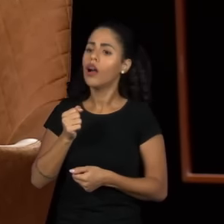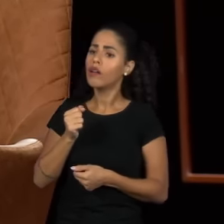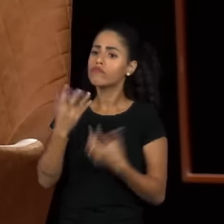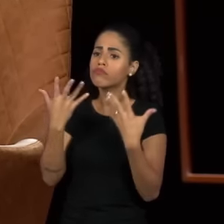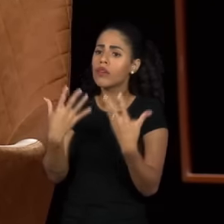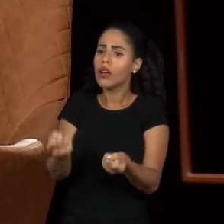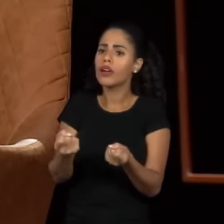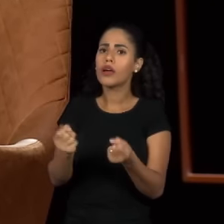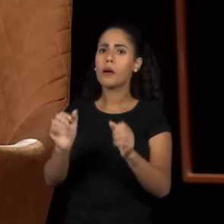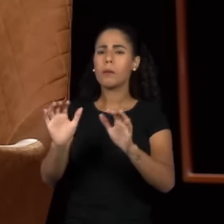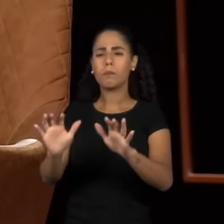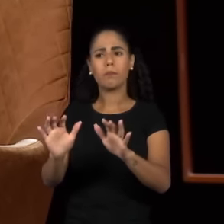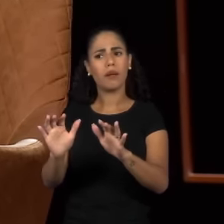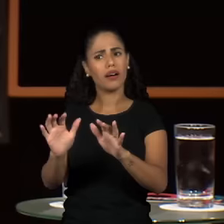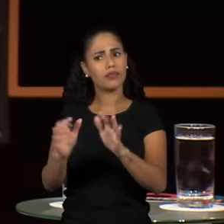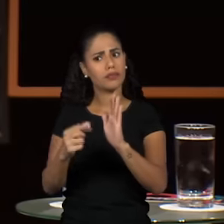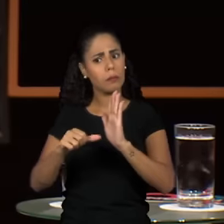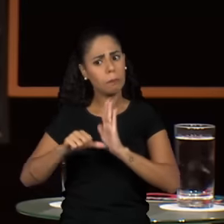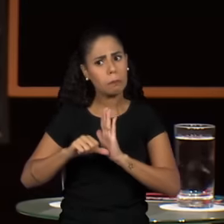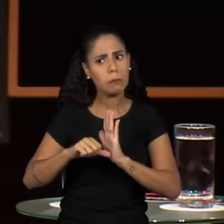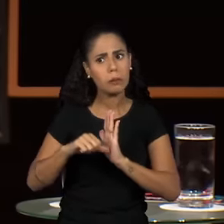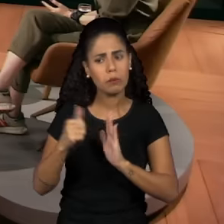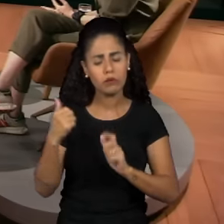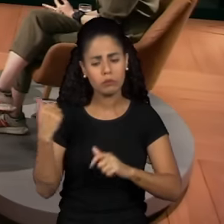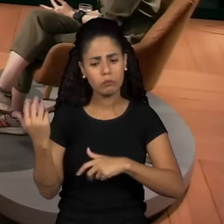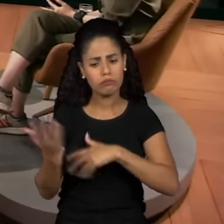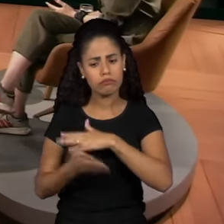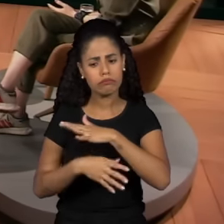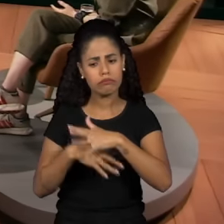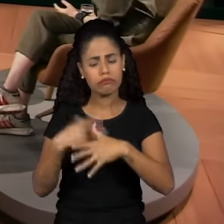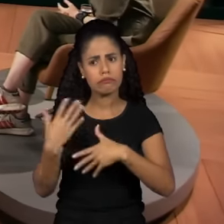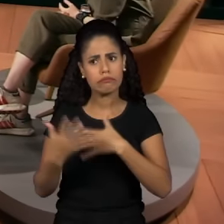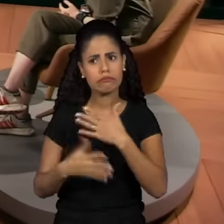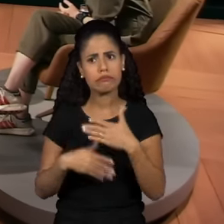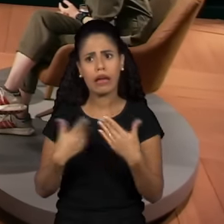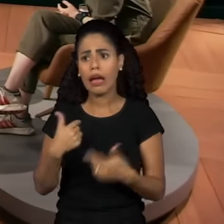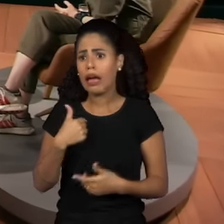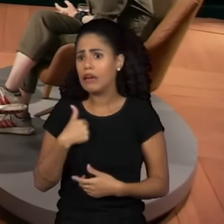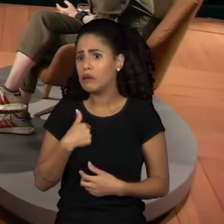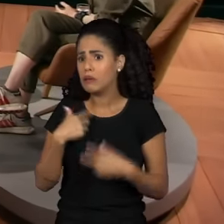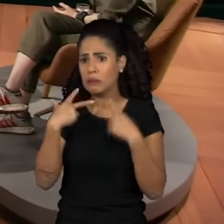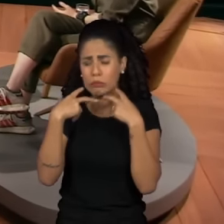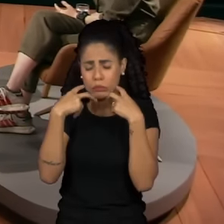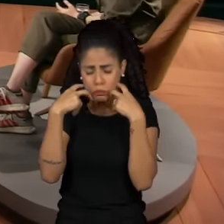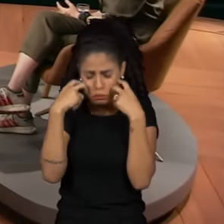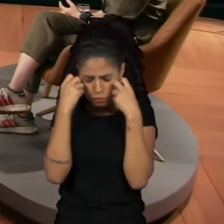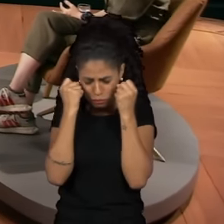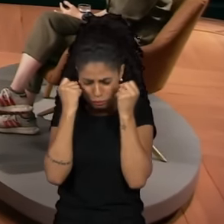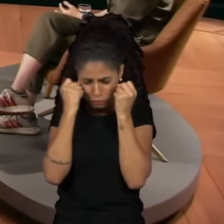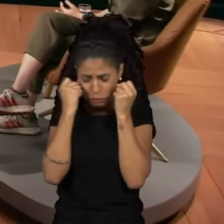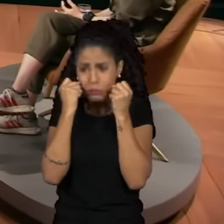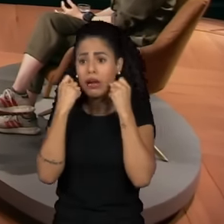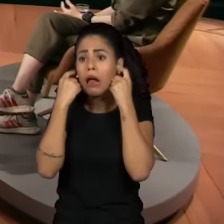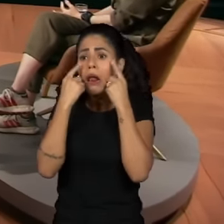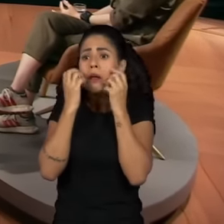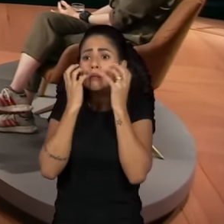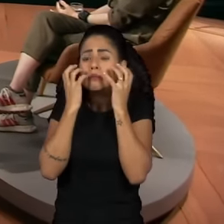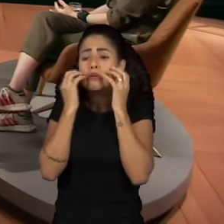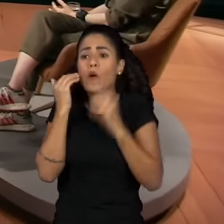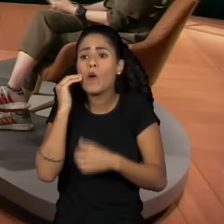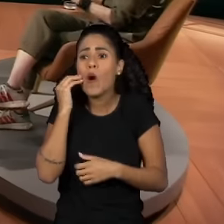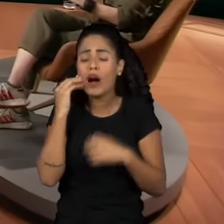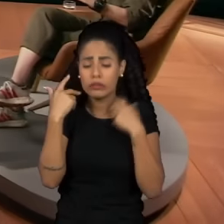uma catástrofe, minha primeira, porque eu era muito tímida. Ah, tá. Muito tímida, muito tímida.